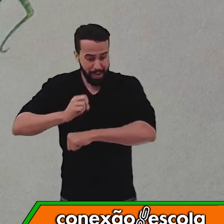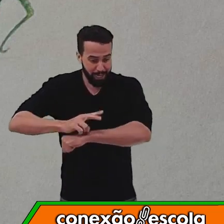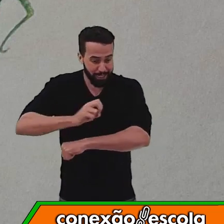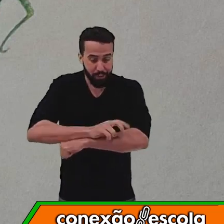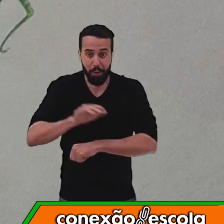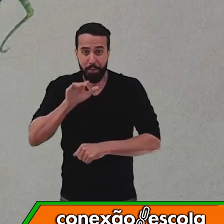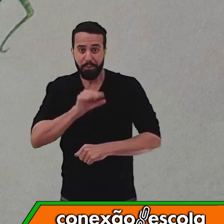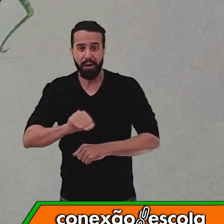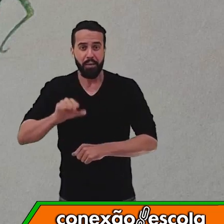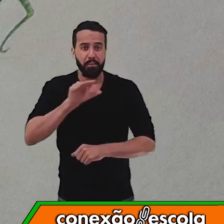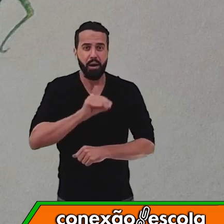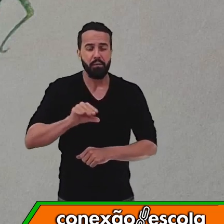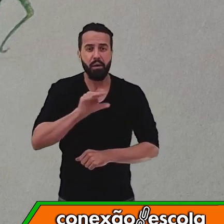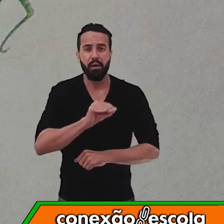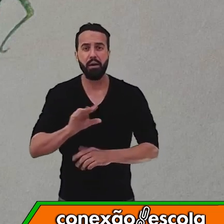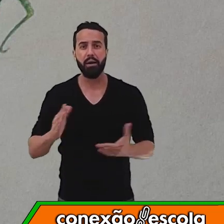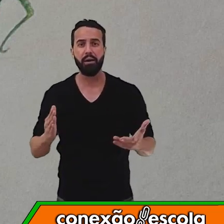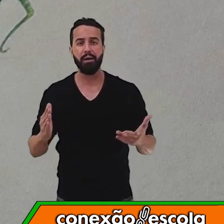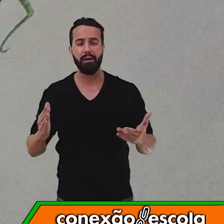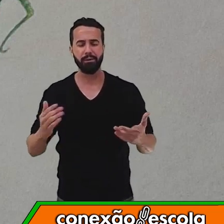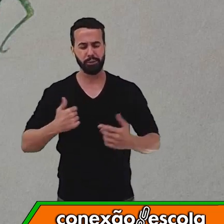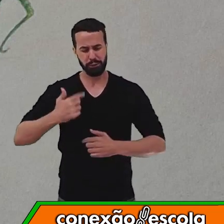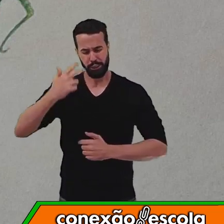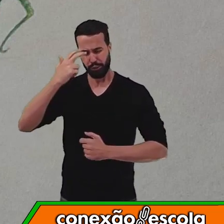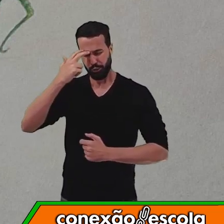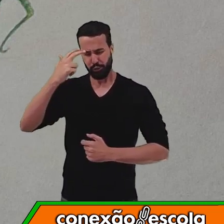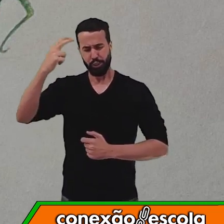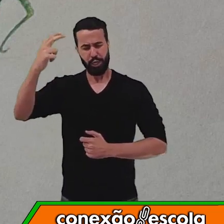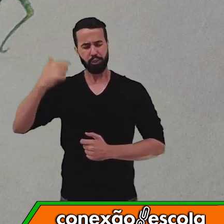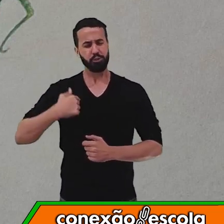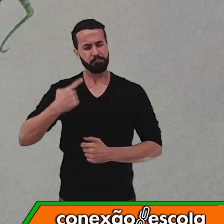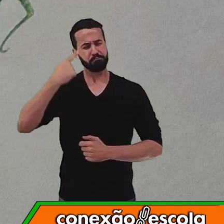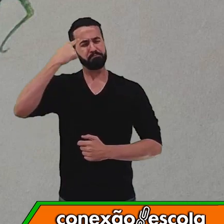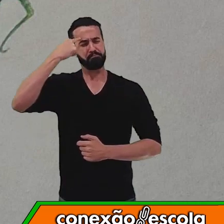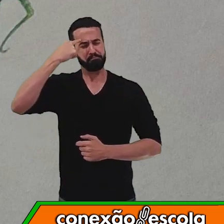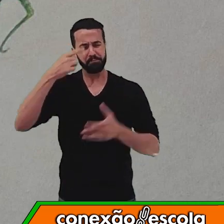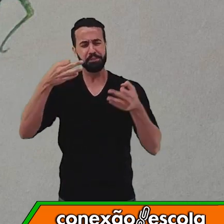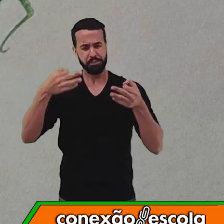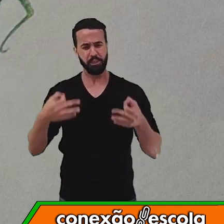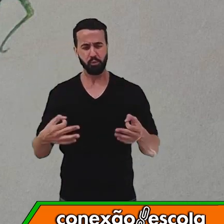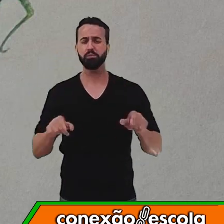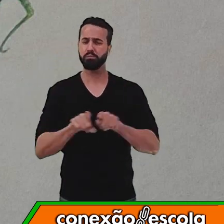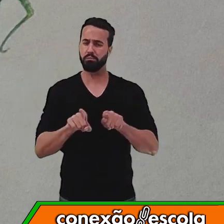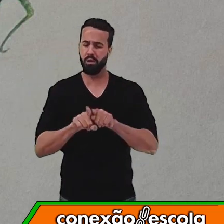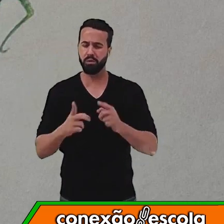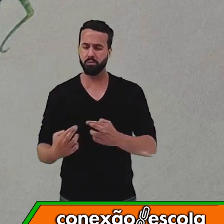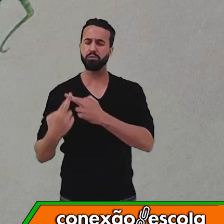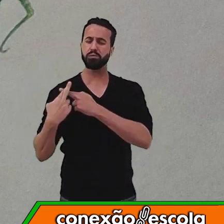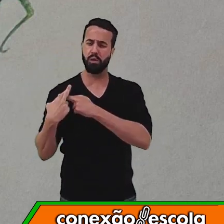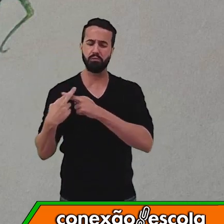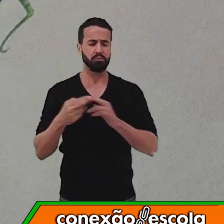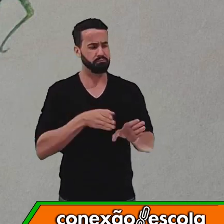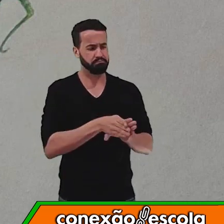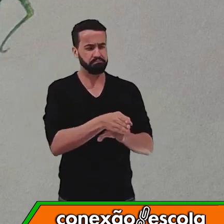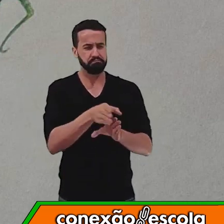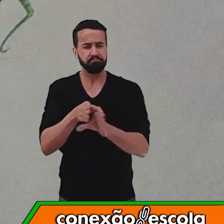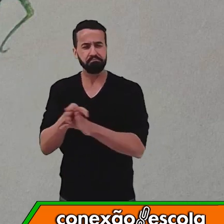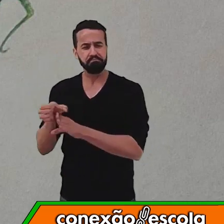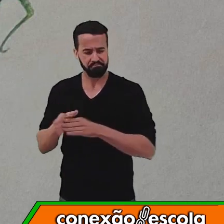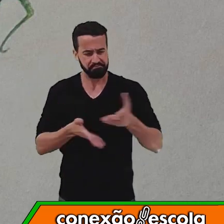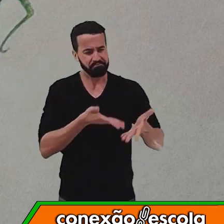grilo falante, ele seria inteligente, ajuizado, responsável e